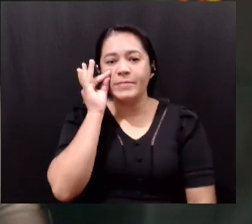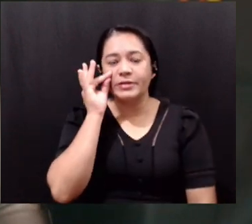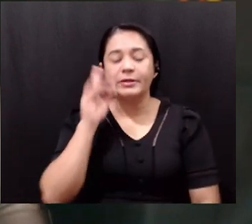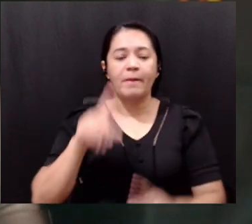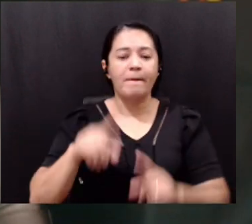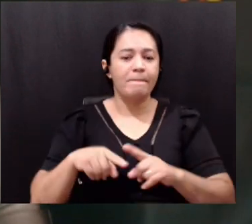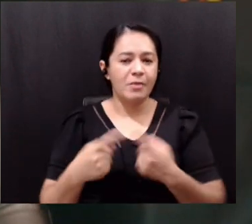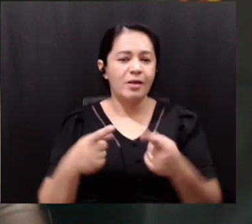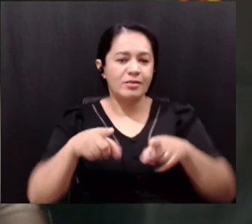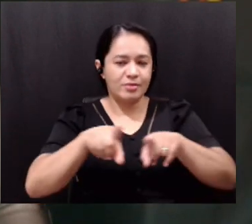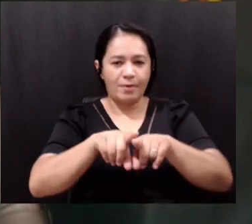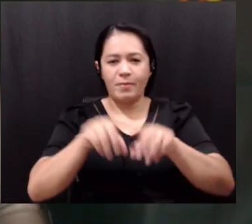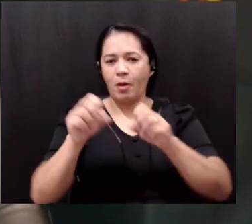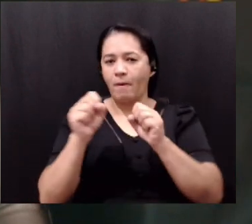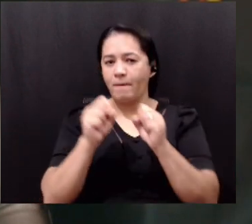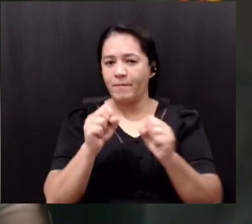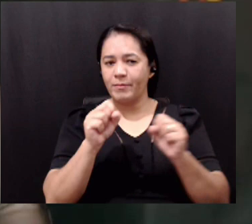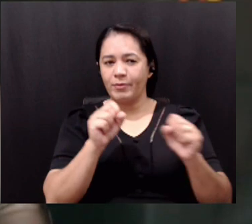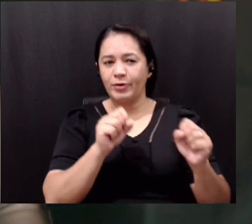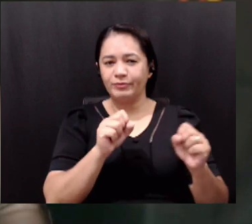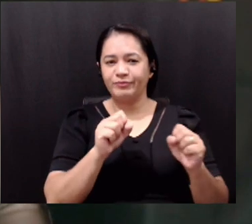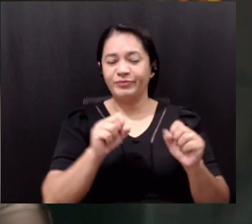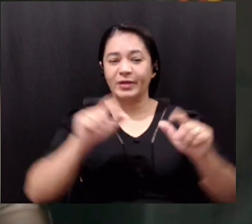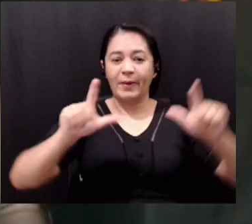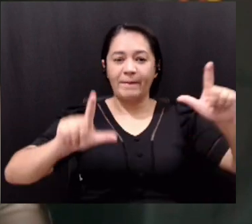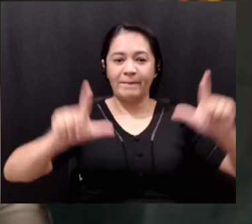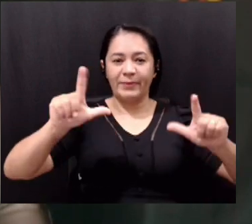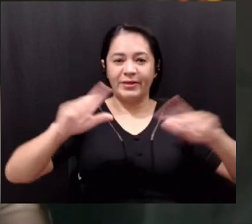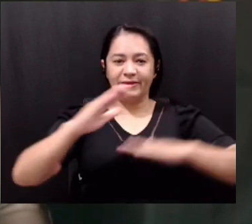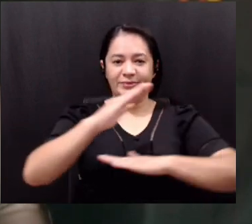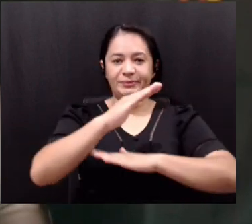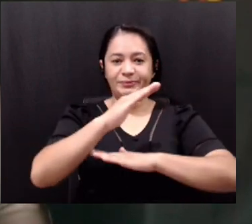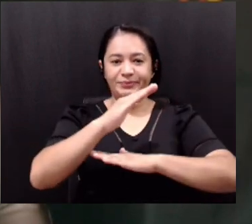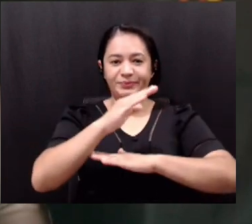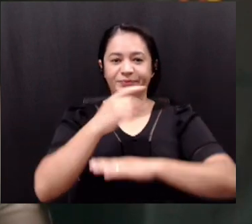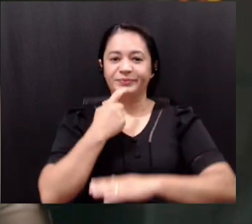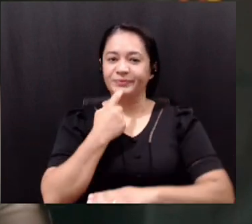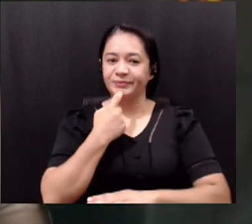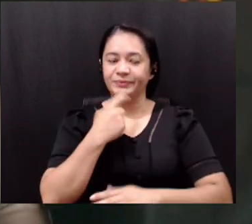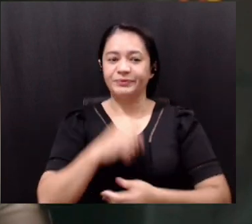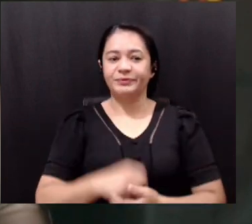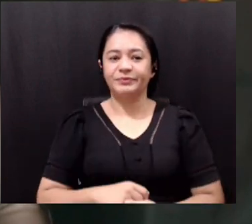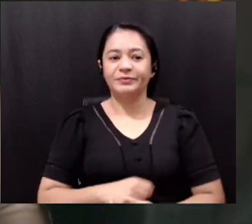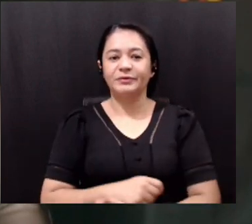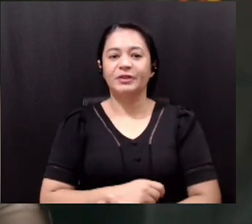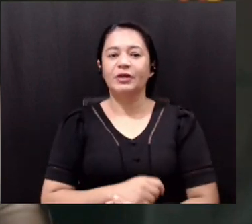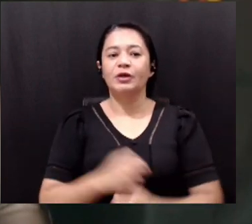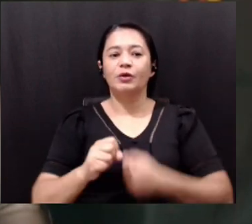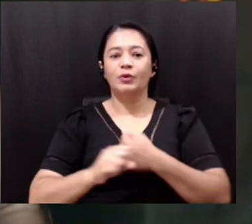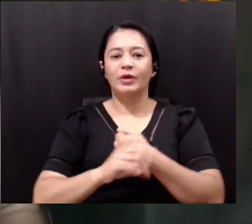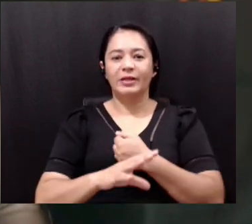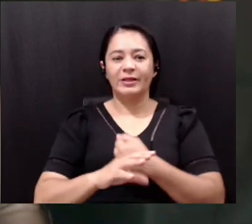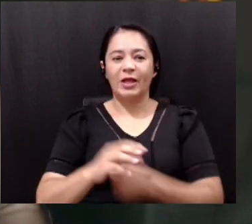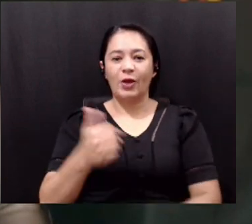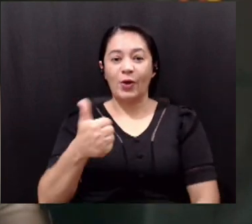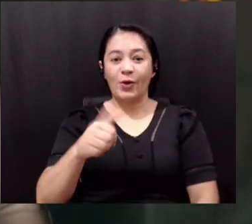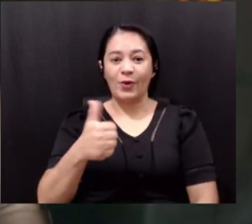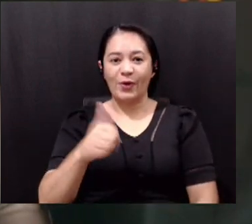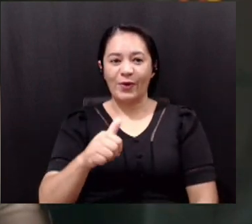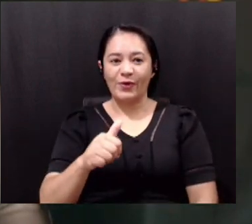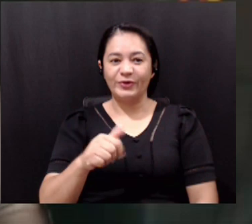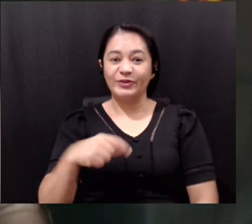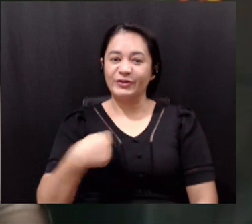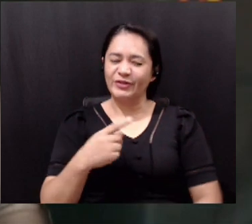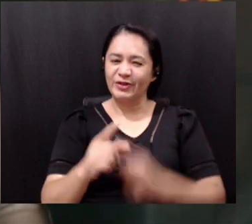de acompanhar pela TV Câmara Campinas. Repetindo para você o sinal digital 11.3, esse que nós estamos nos encontrando nesta